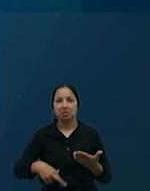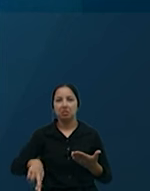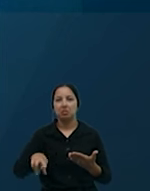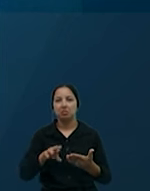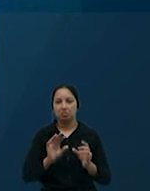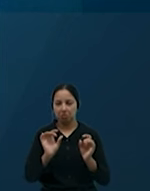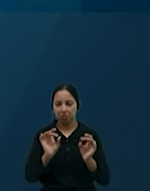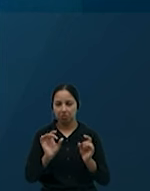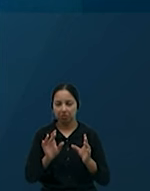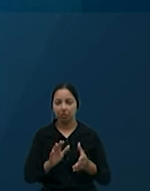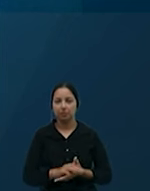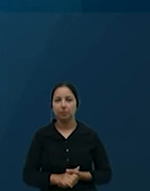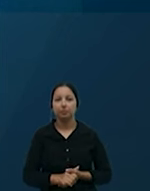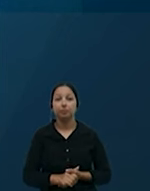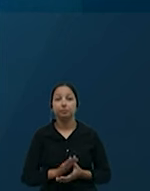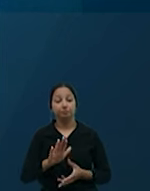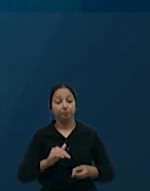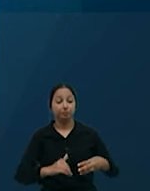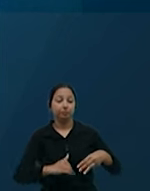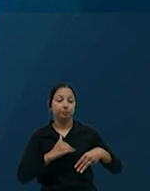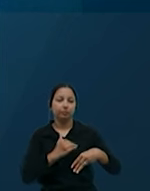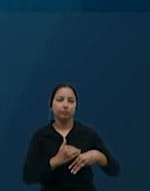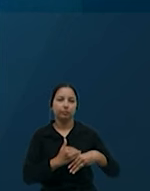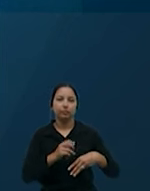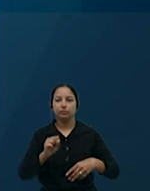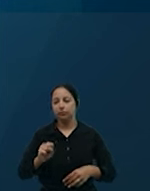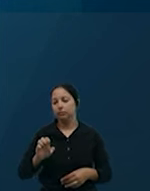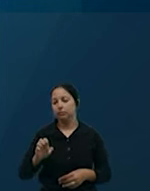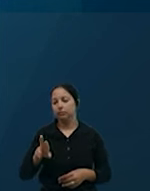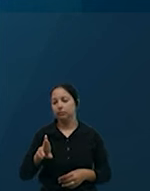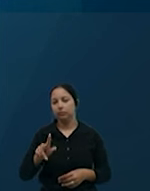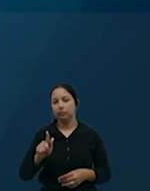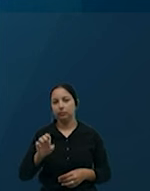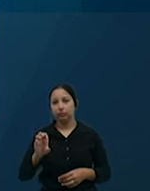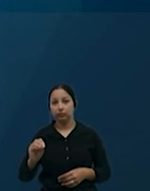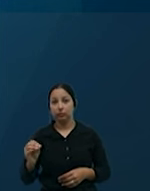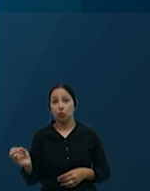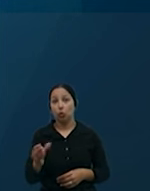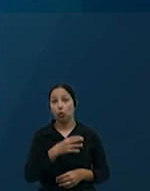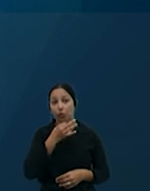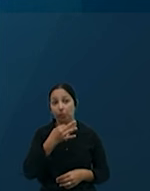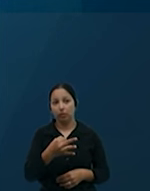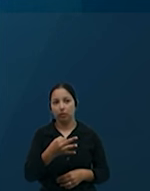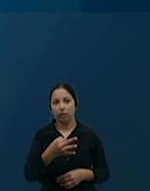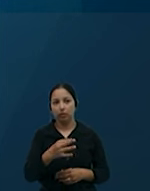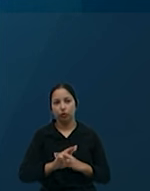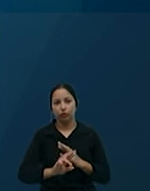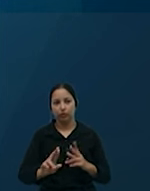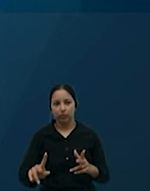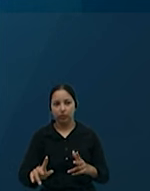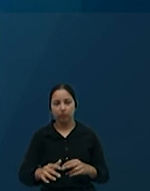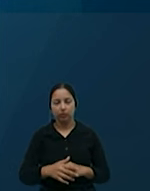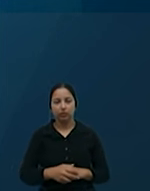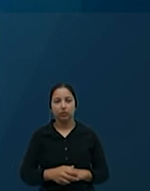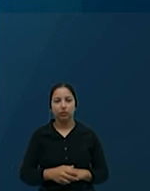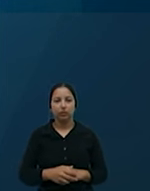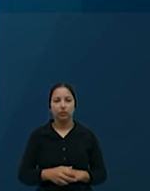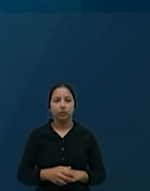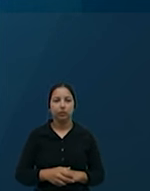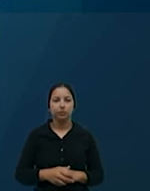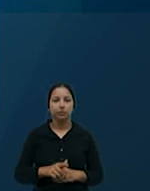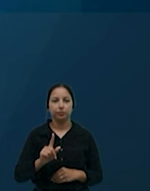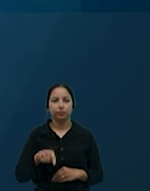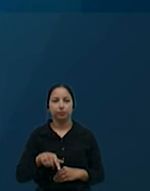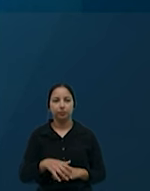ordinário. E o ministro Sérgio Cucchina apresenta uma nova divergência, pelo menos na primeira propositura, que é